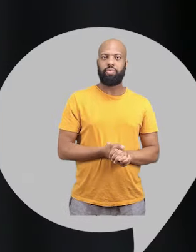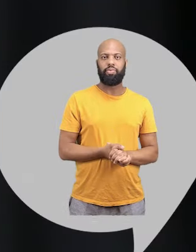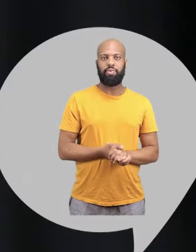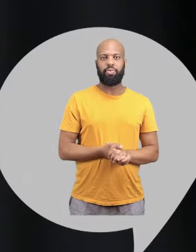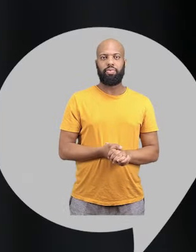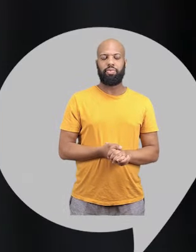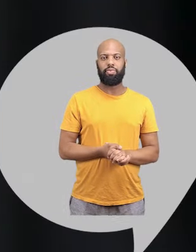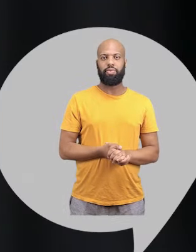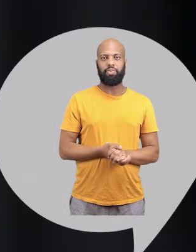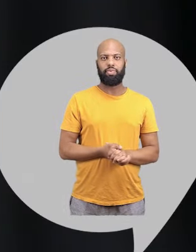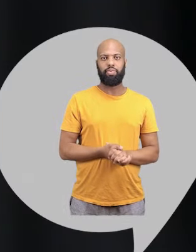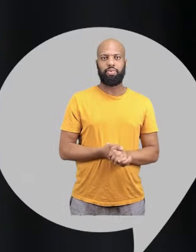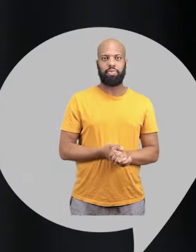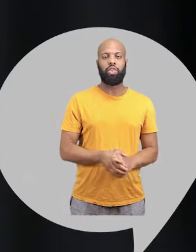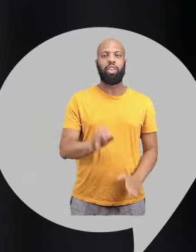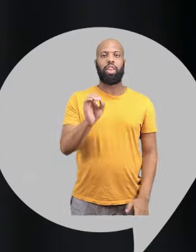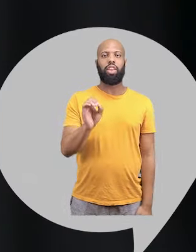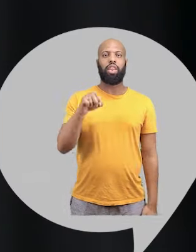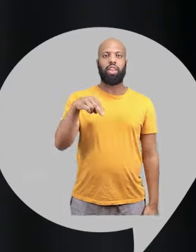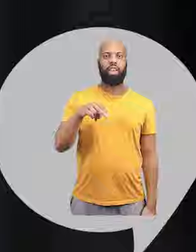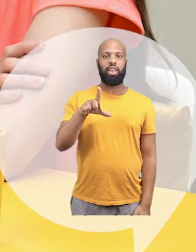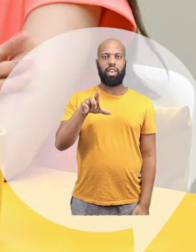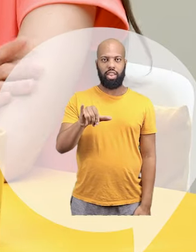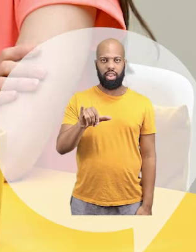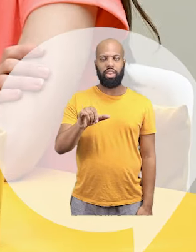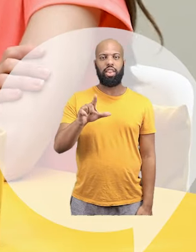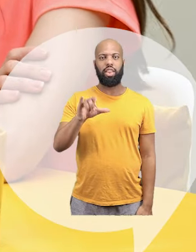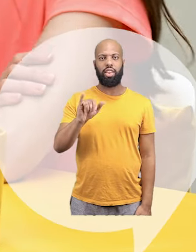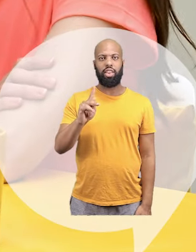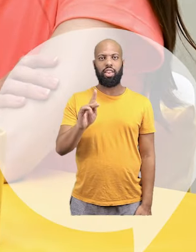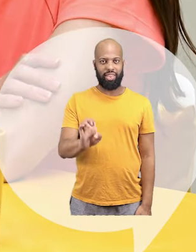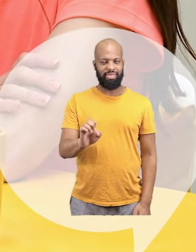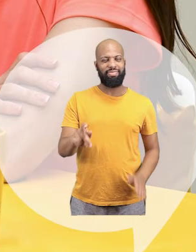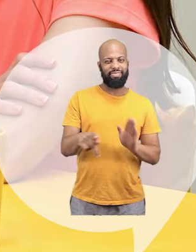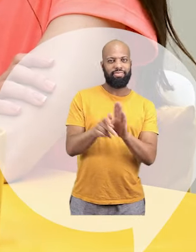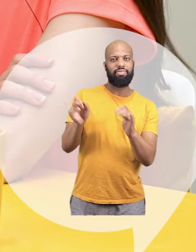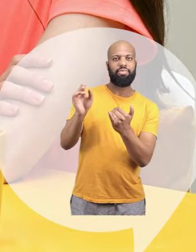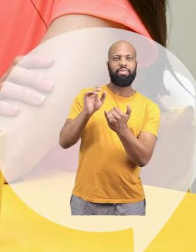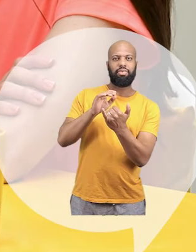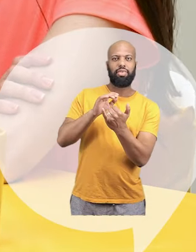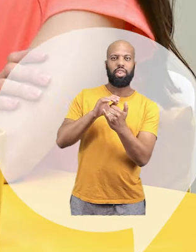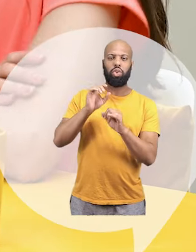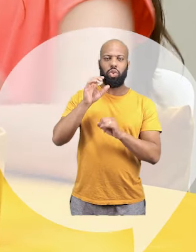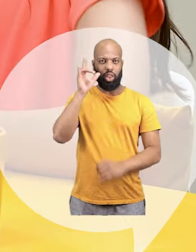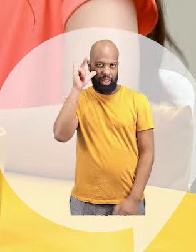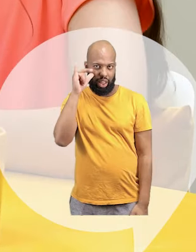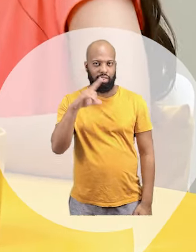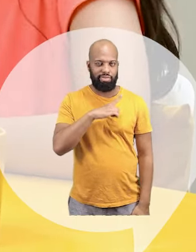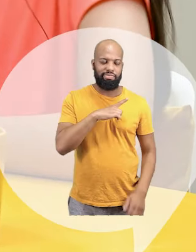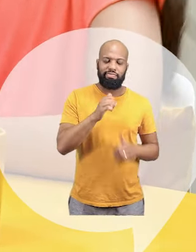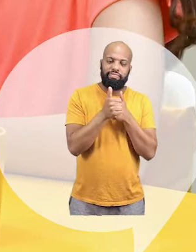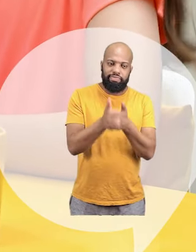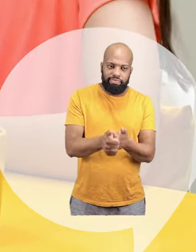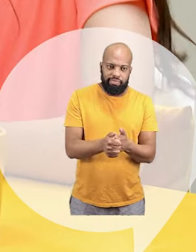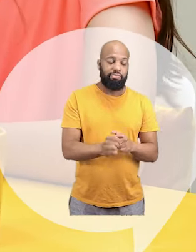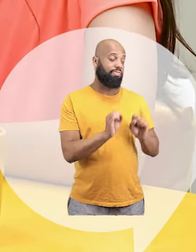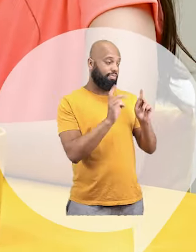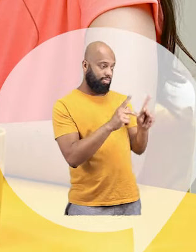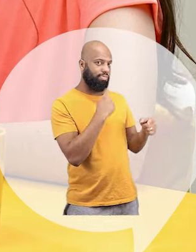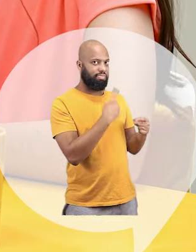ver se tem like e Ponto Frio Instagram vai lá na descrição também as zonas é fio e aí Laura Gabriel porque